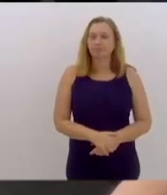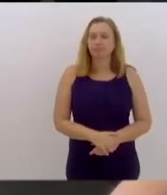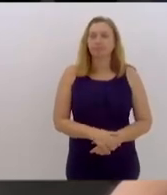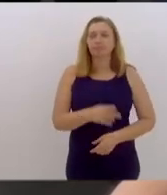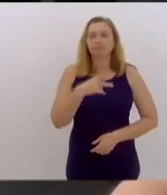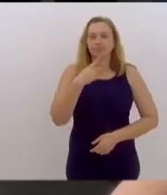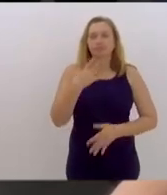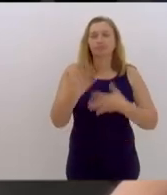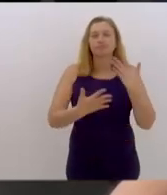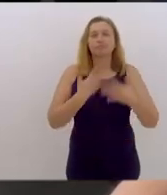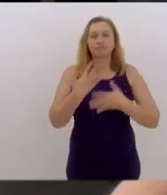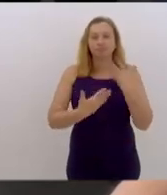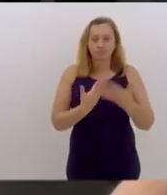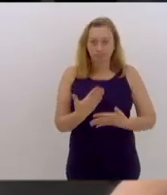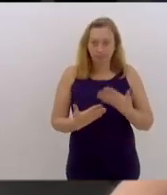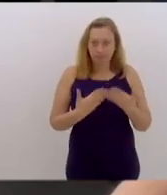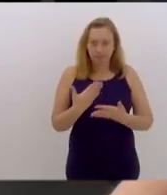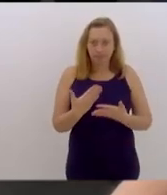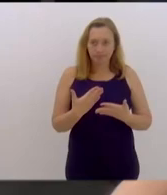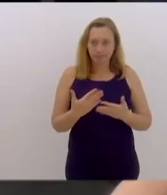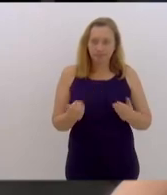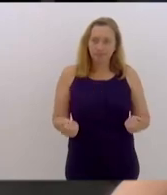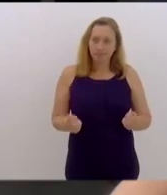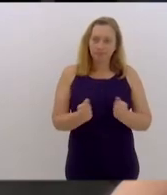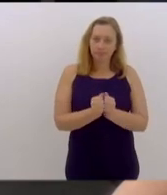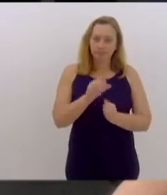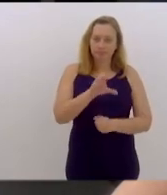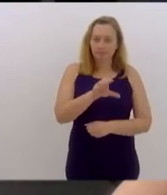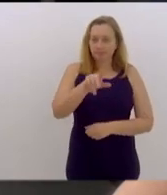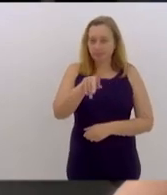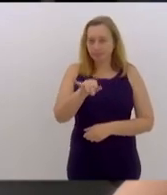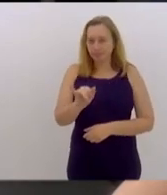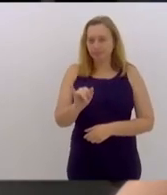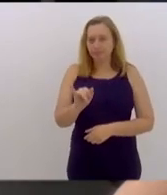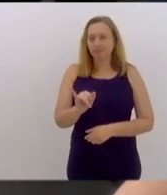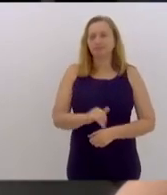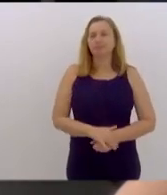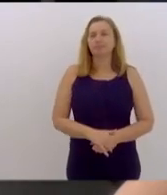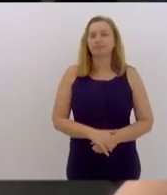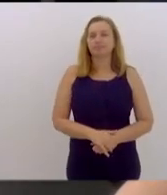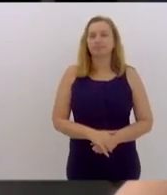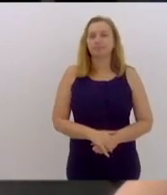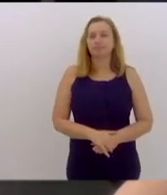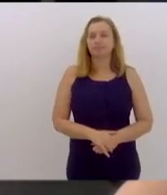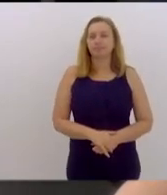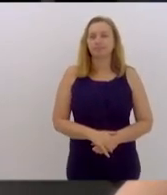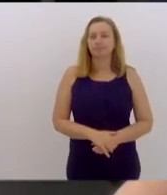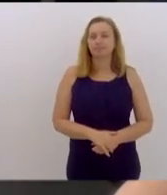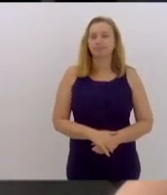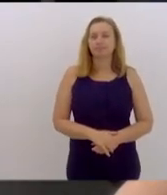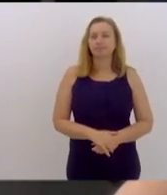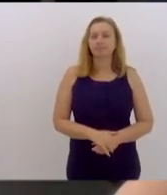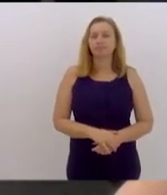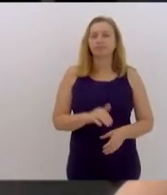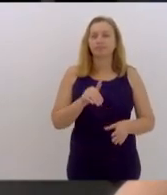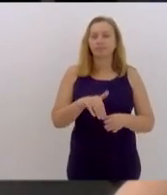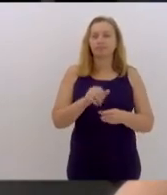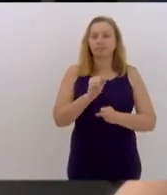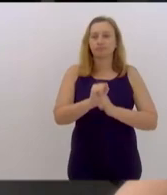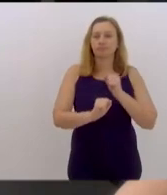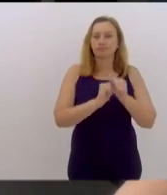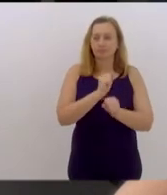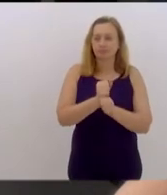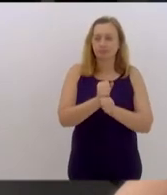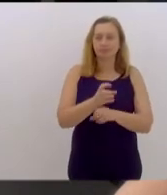dizer da minha alegria de participar dessa CPI e que eu faço votos que eu no ano que vem